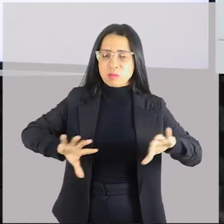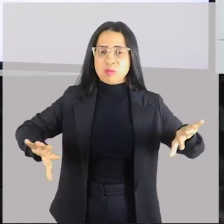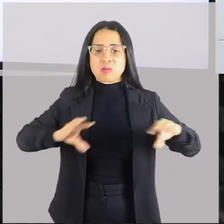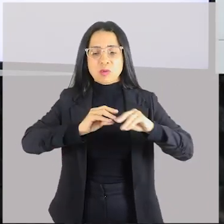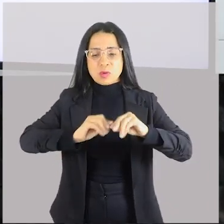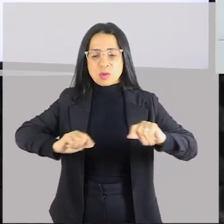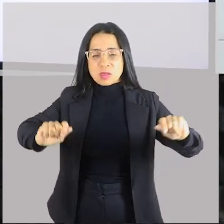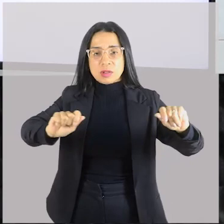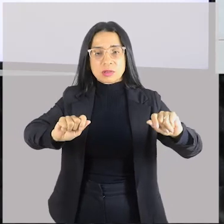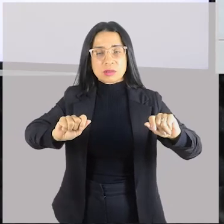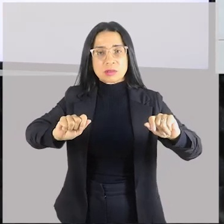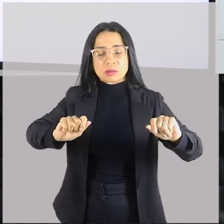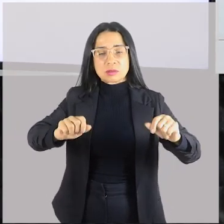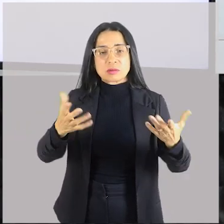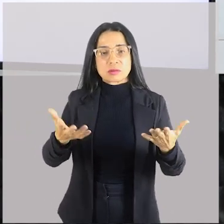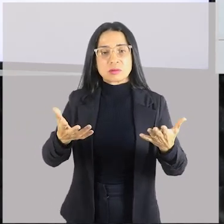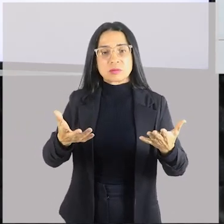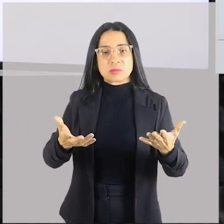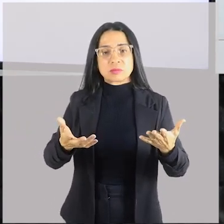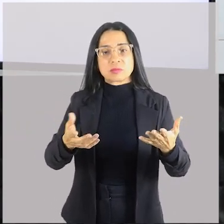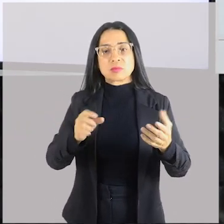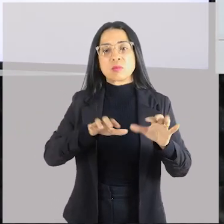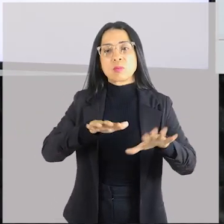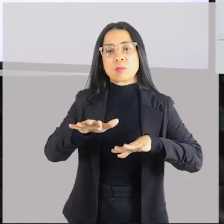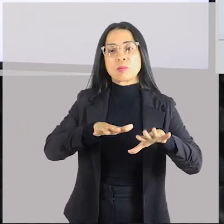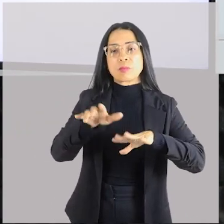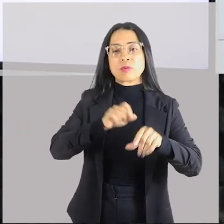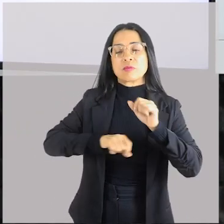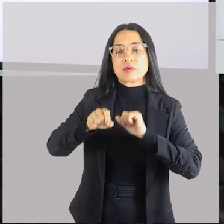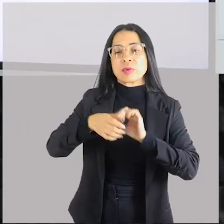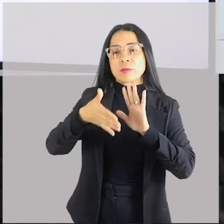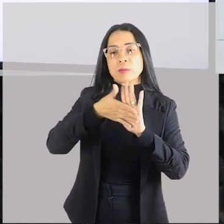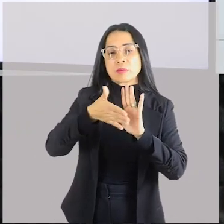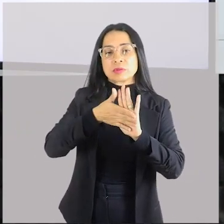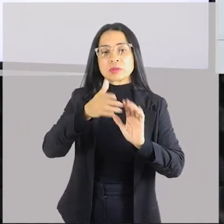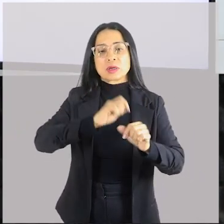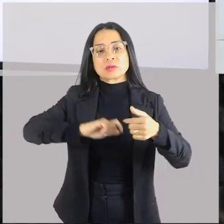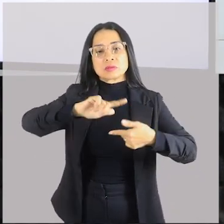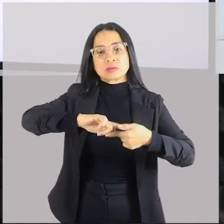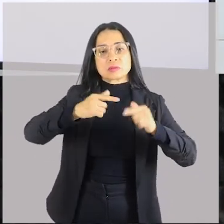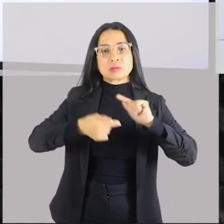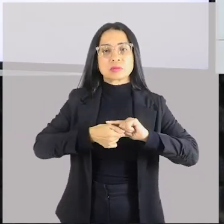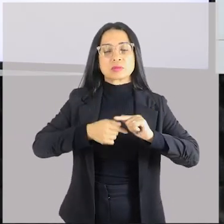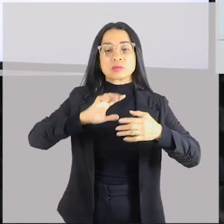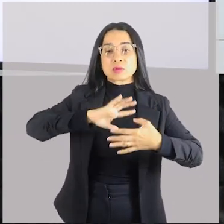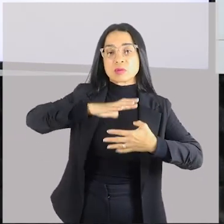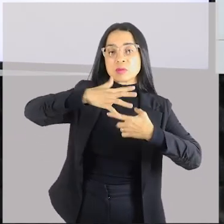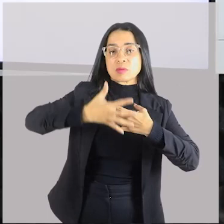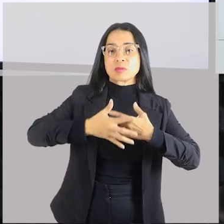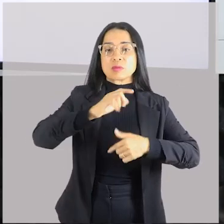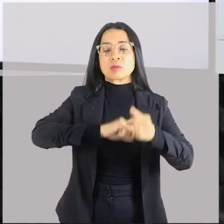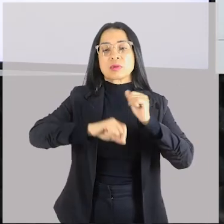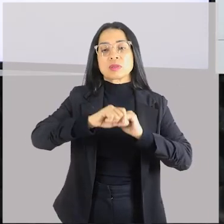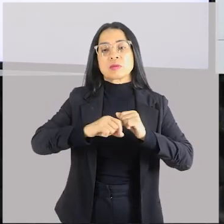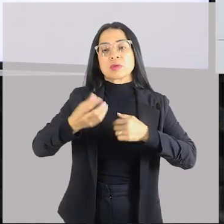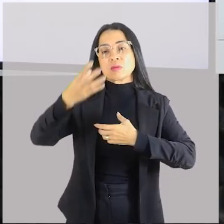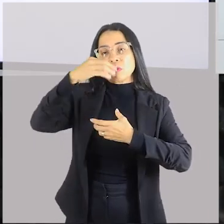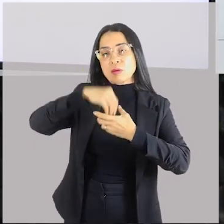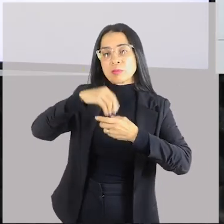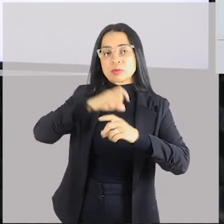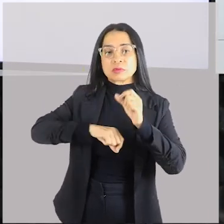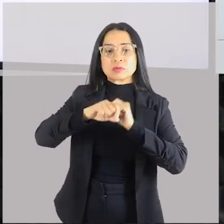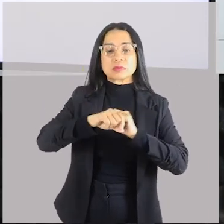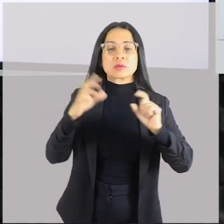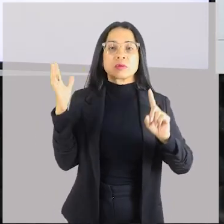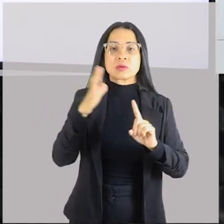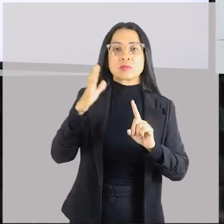e eu vou repetir isso várias vezes o cubismo ele foi um movimento artístico pautado na geometrização das formas e no abstracionismo e ele